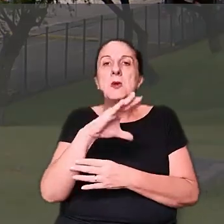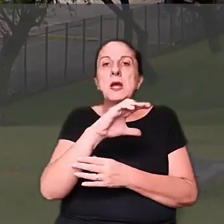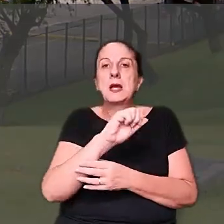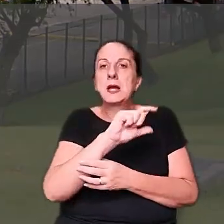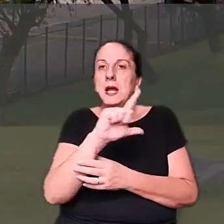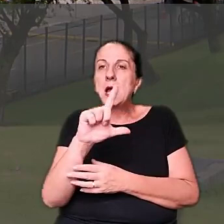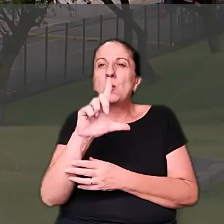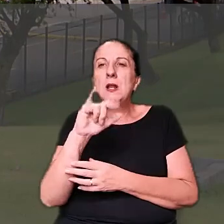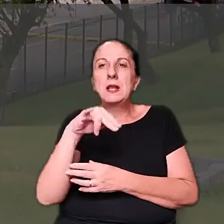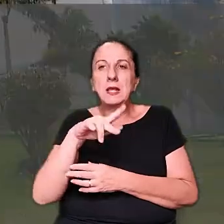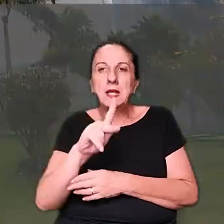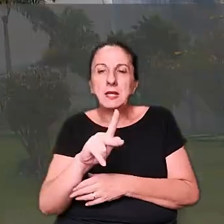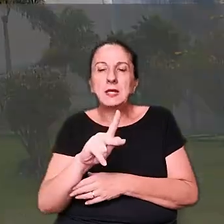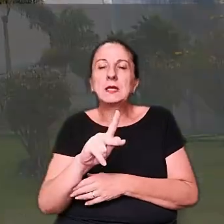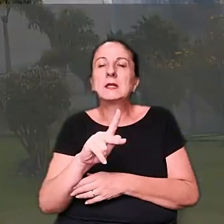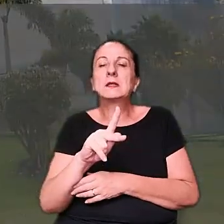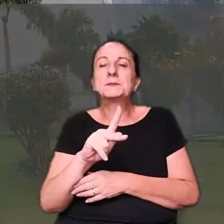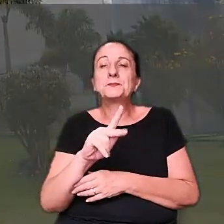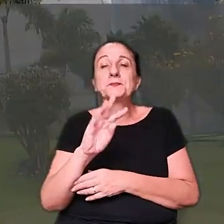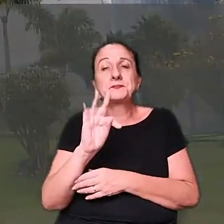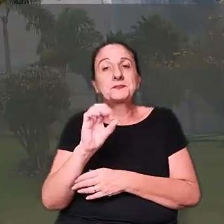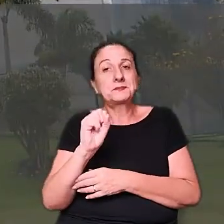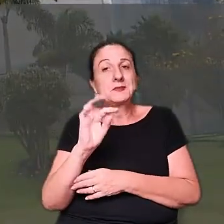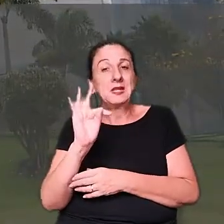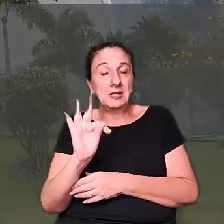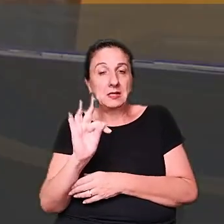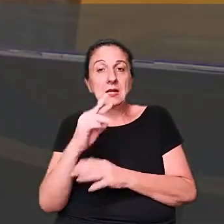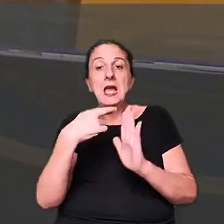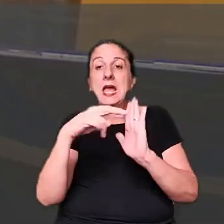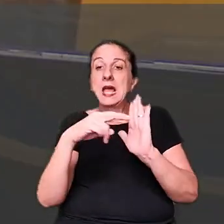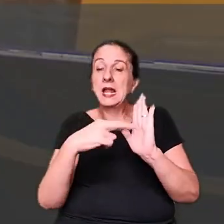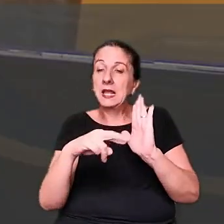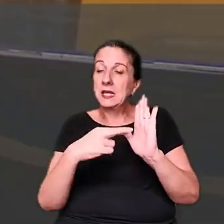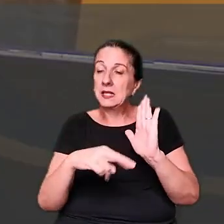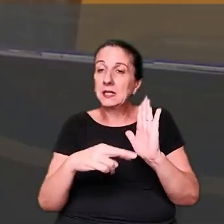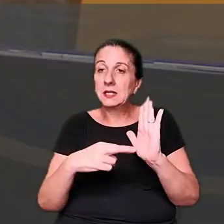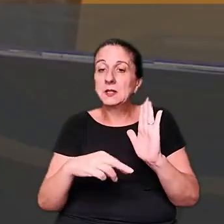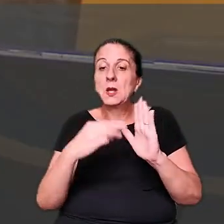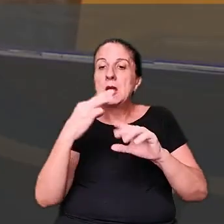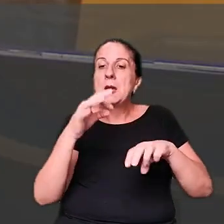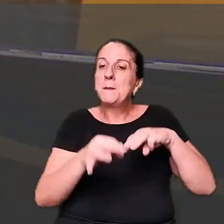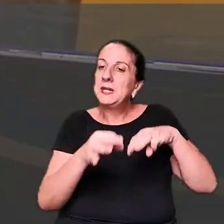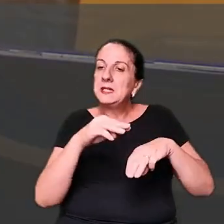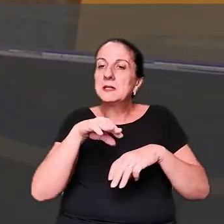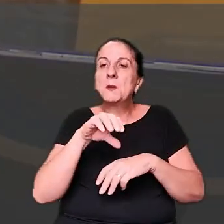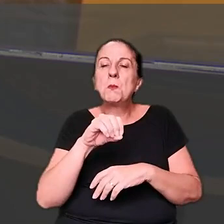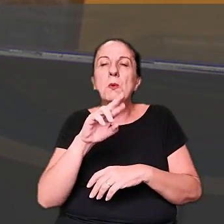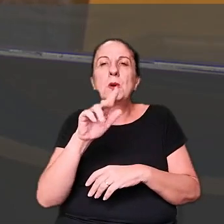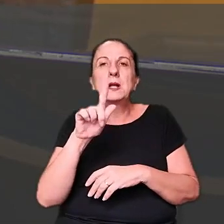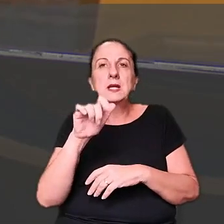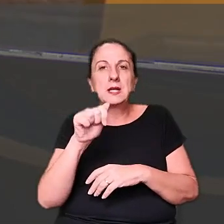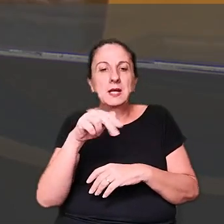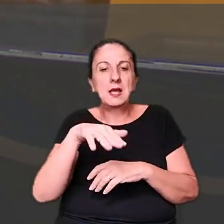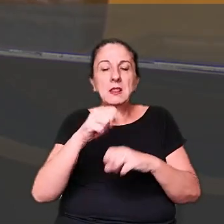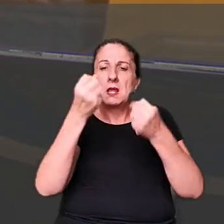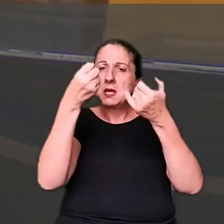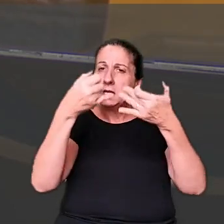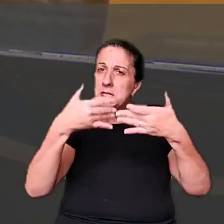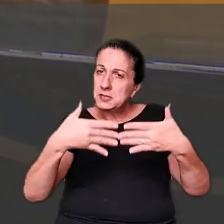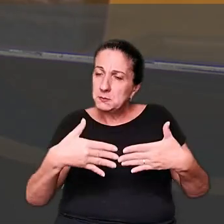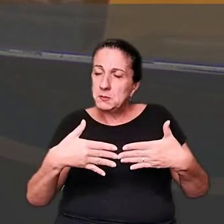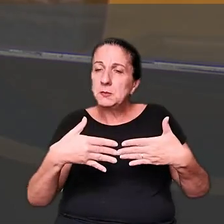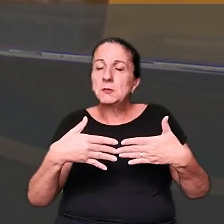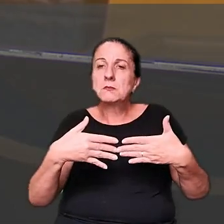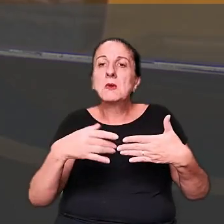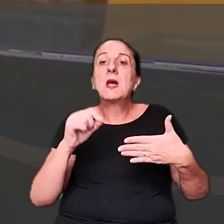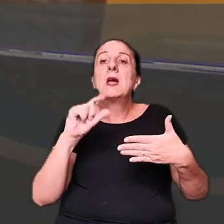seguida, a Callink recorreu ao Tribunal Superior do Trabalho. A relatora na SDI 2, ministra Morgana Richa, explicou que a decisão